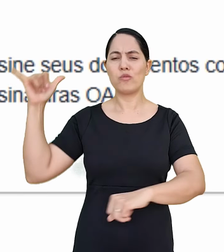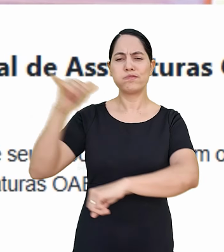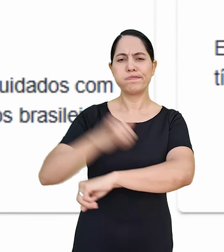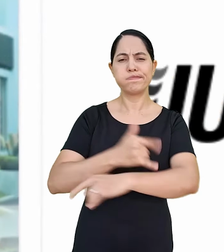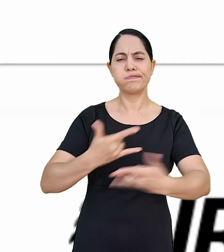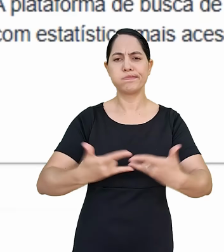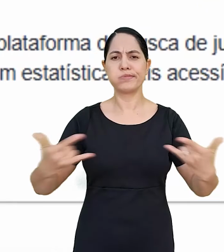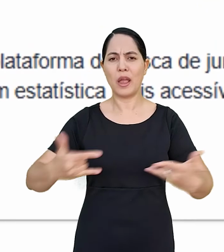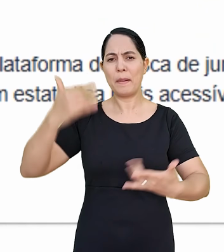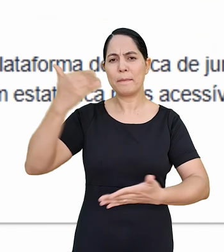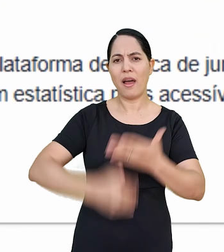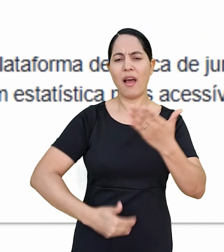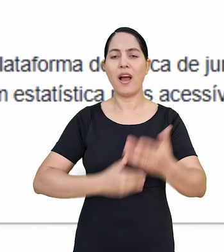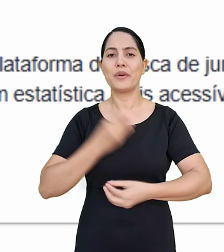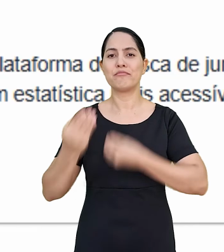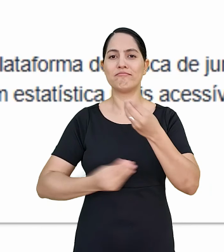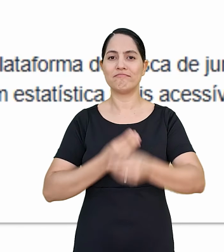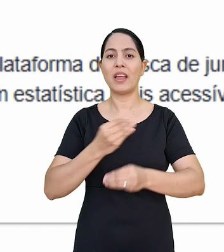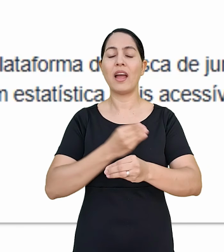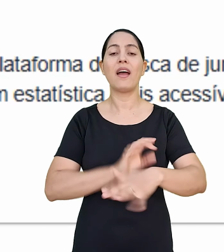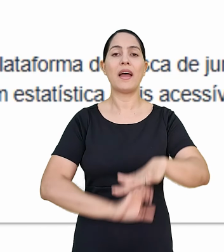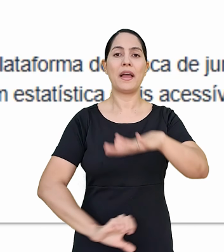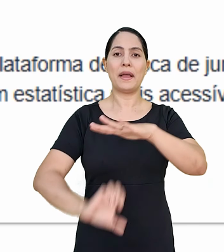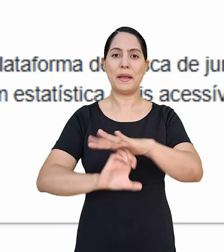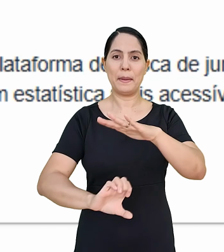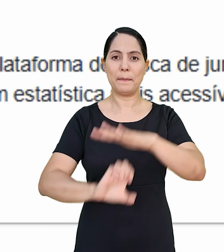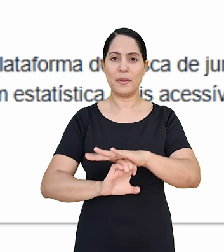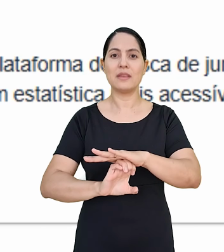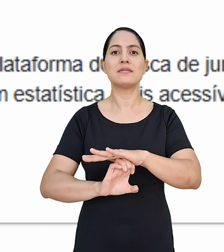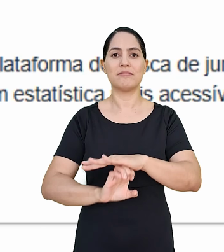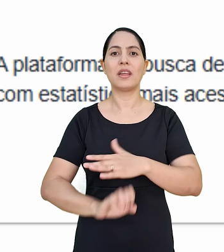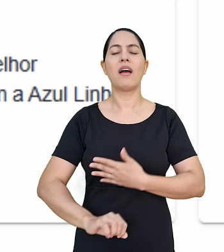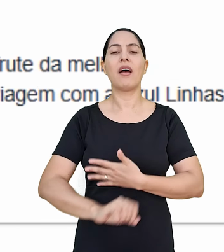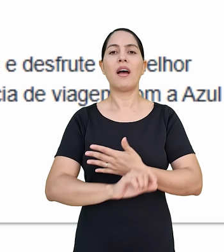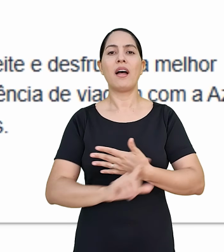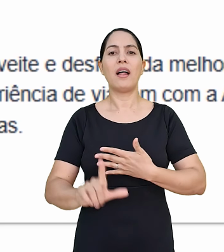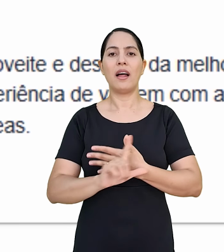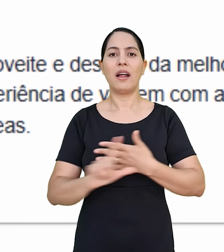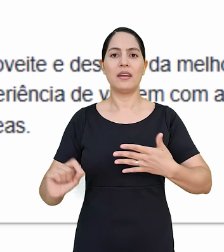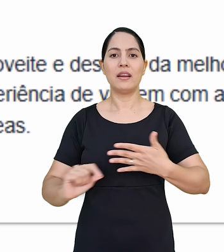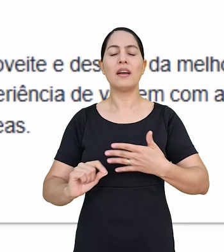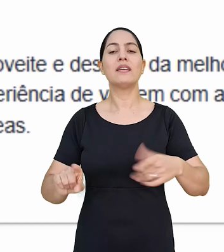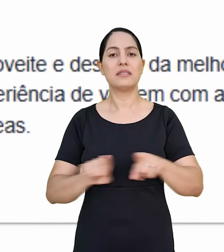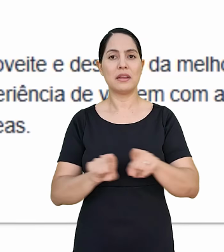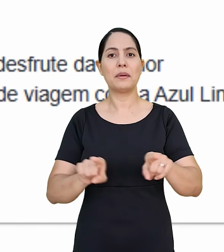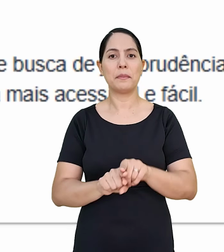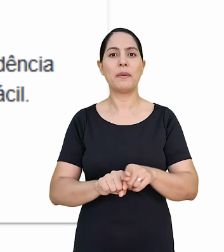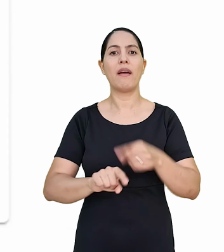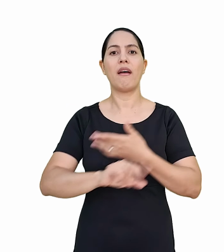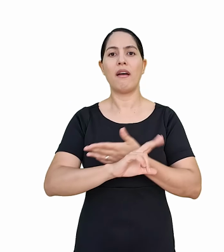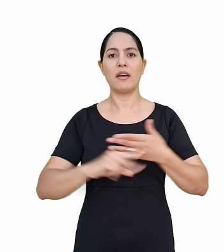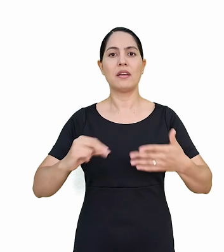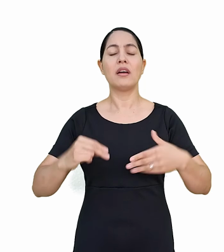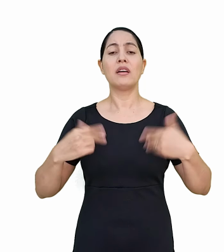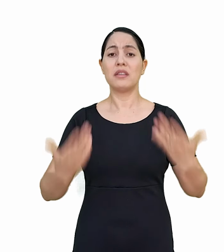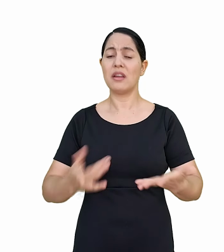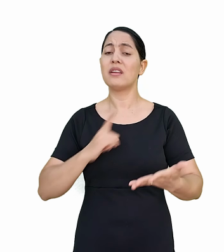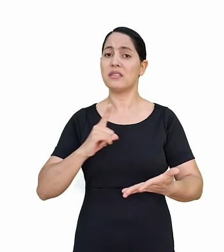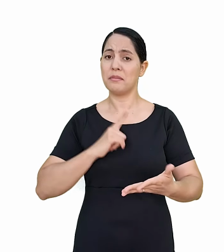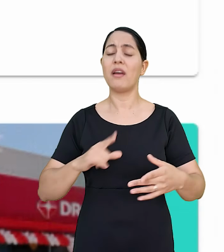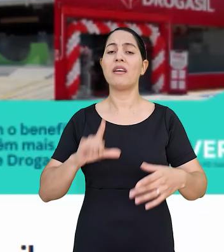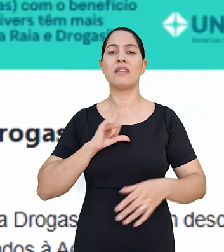Latam e Azul e tem acesso a vantagens na aquisição de ferramentas de trabalho, como certificados digitais, consultas ao Bejures e